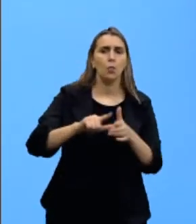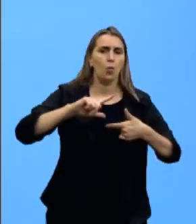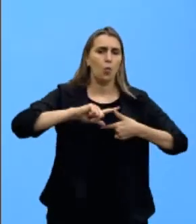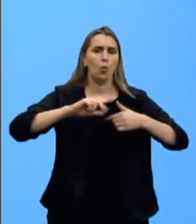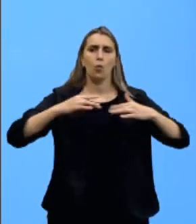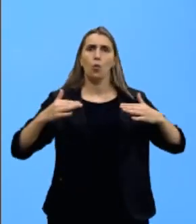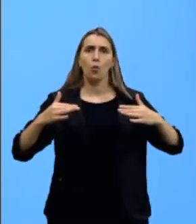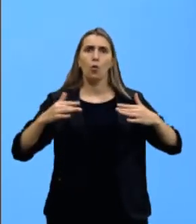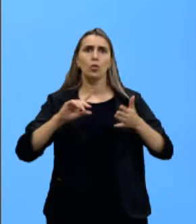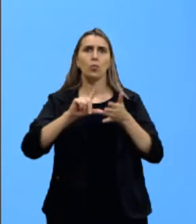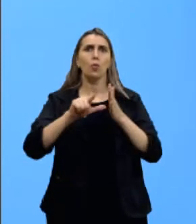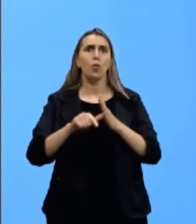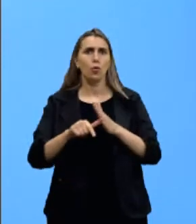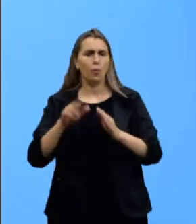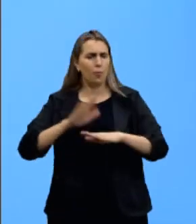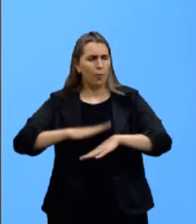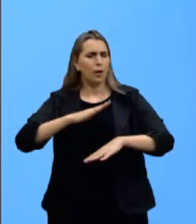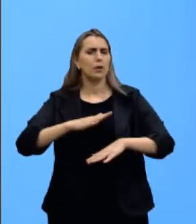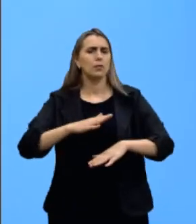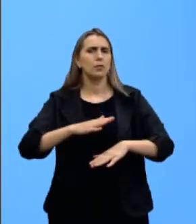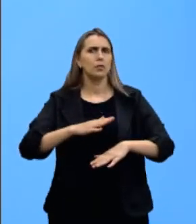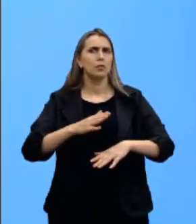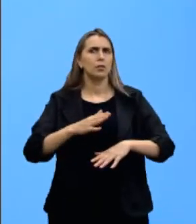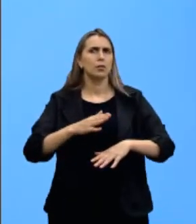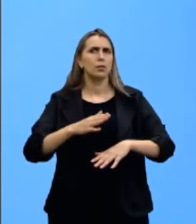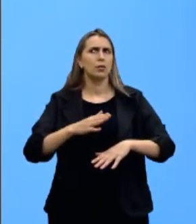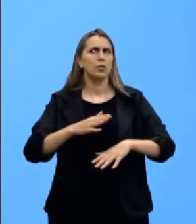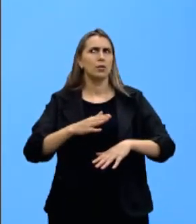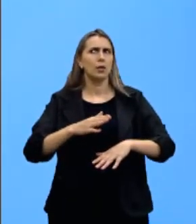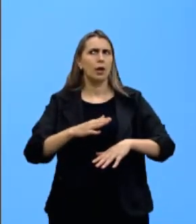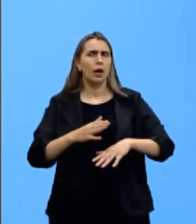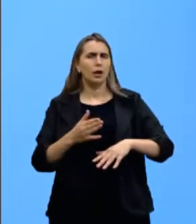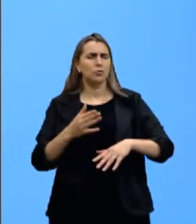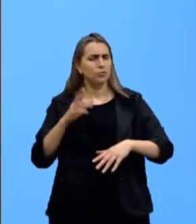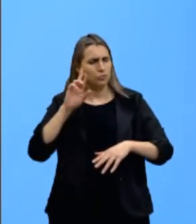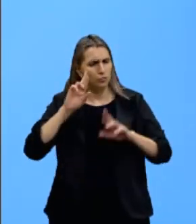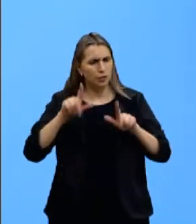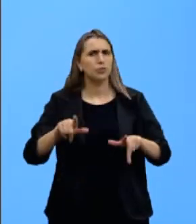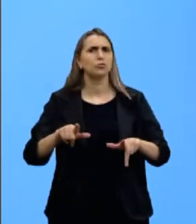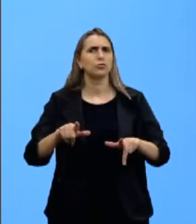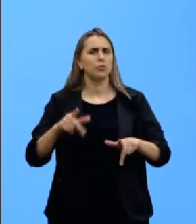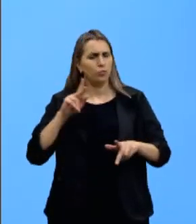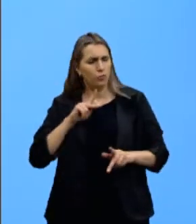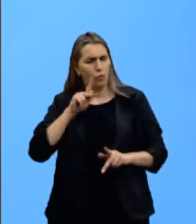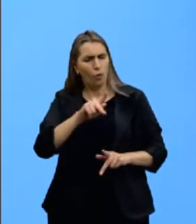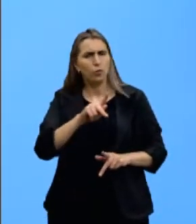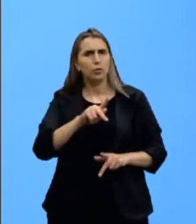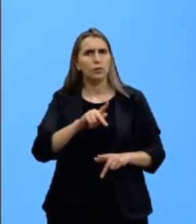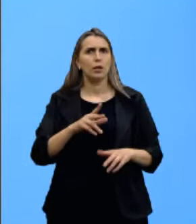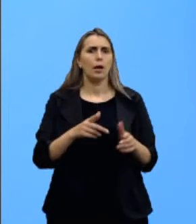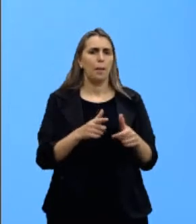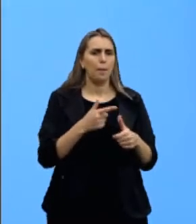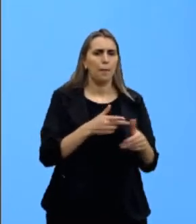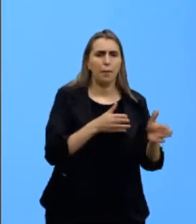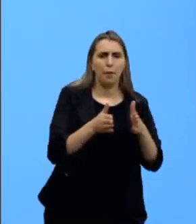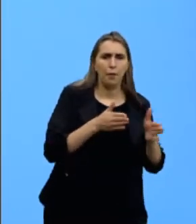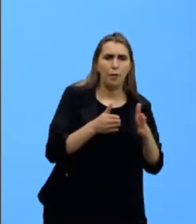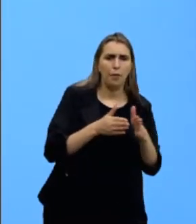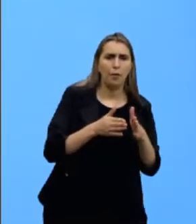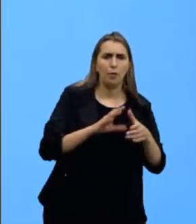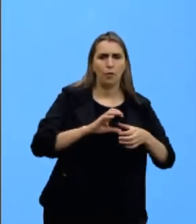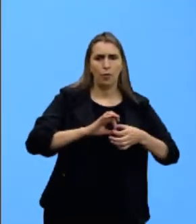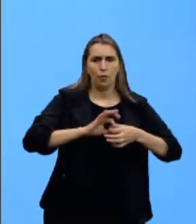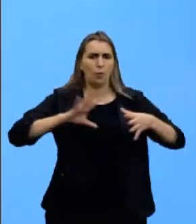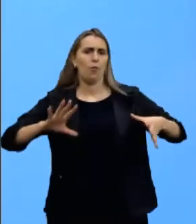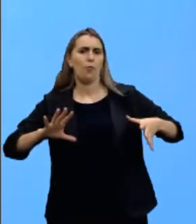eles vão fazer a mesma coisa só que com mais afinco com mais radicalidade né por isso que a primeira fase vai se chamar fase